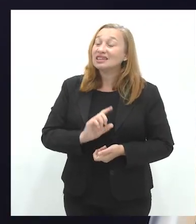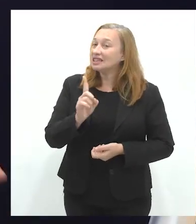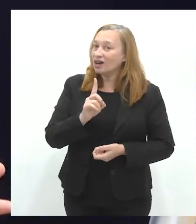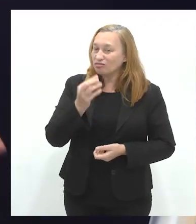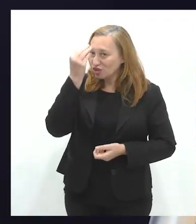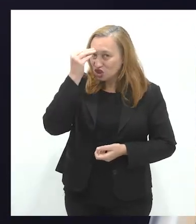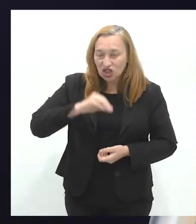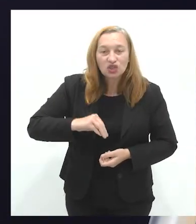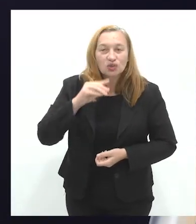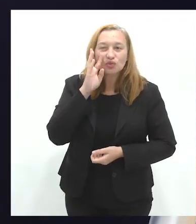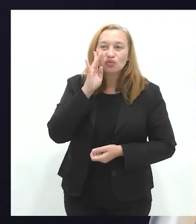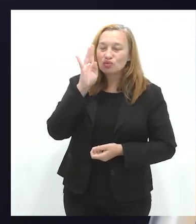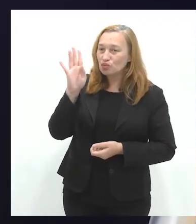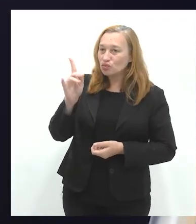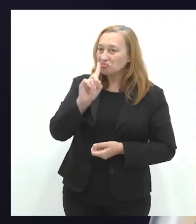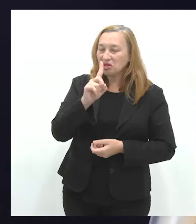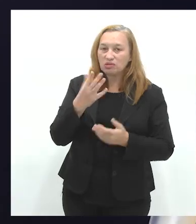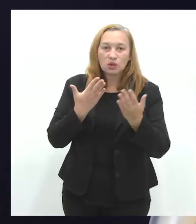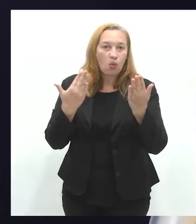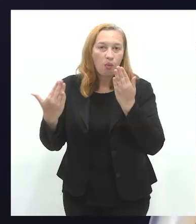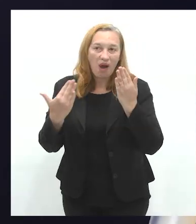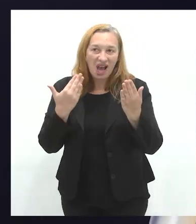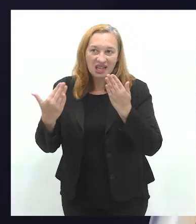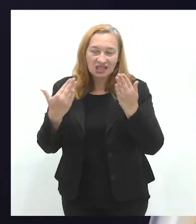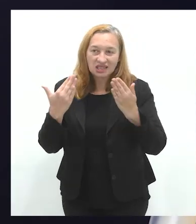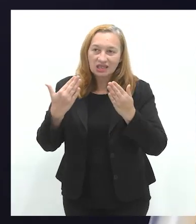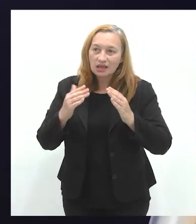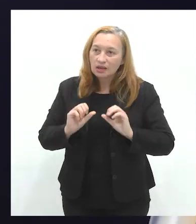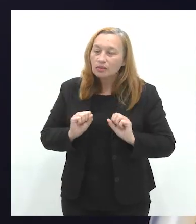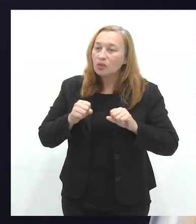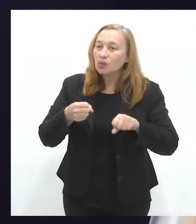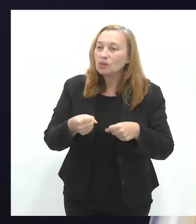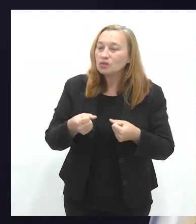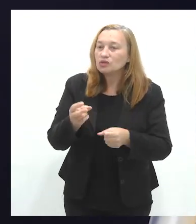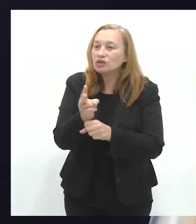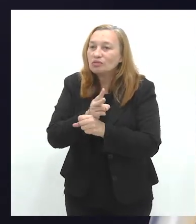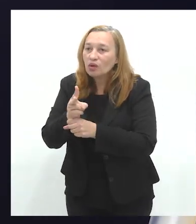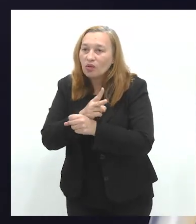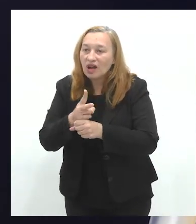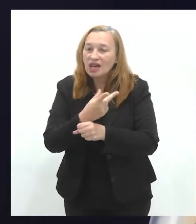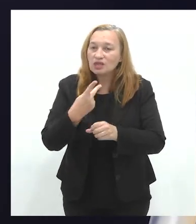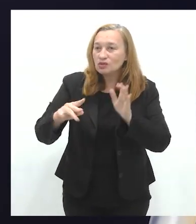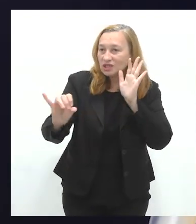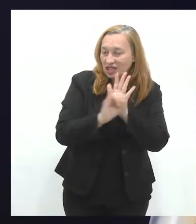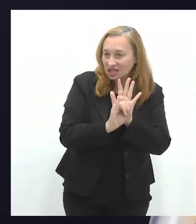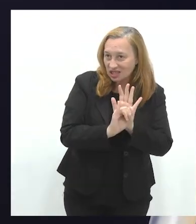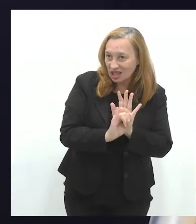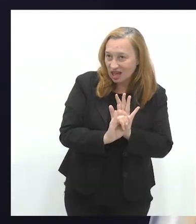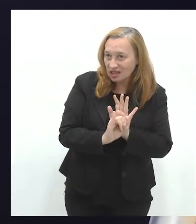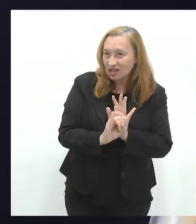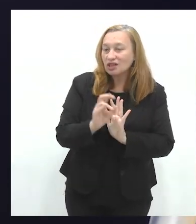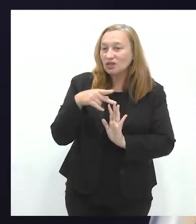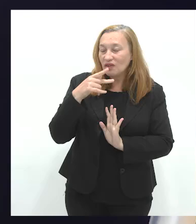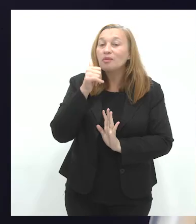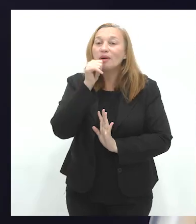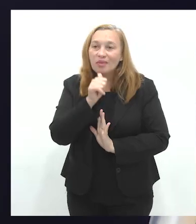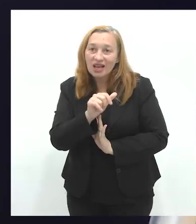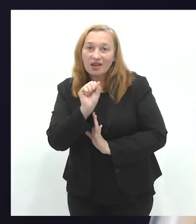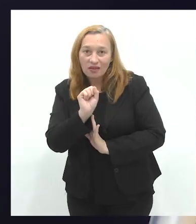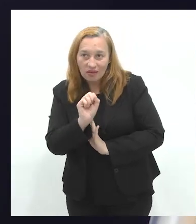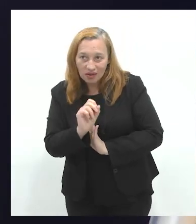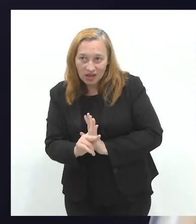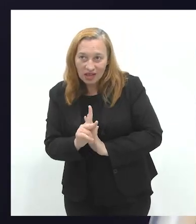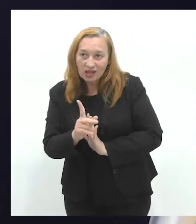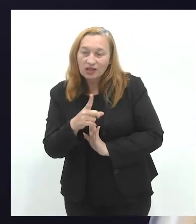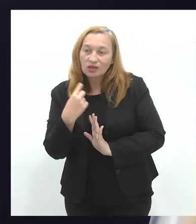que não desista dos seus sonhos, não se compare, busque trabalhar a sua identidade, porque nós somos, estou falando agora